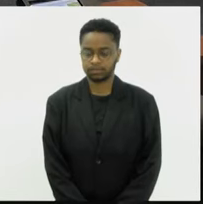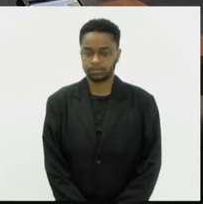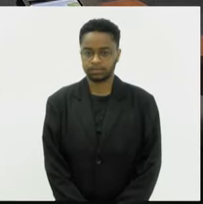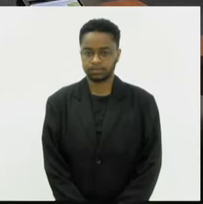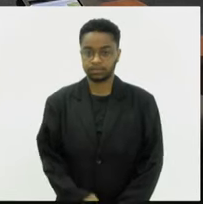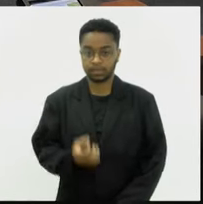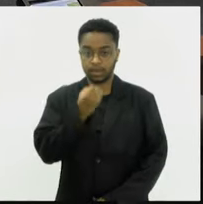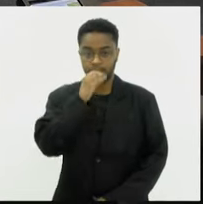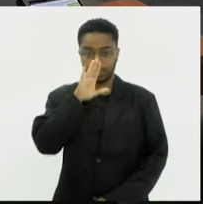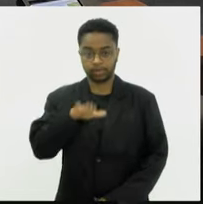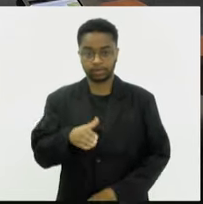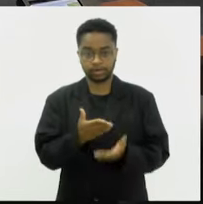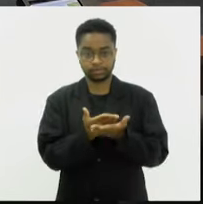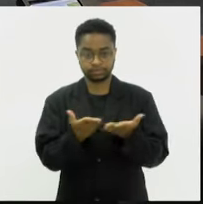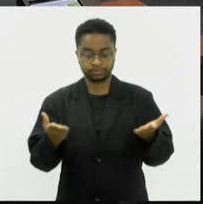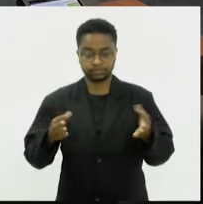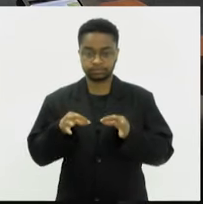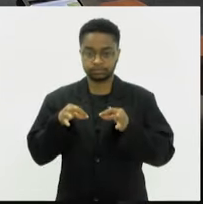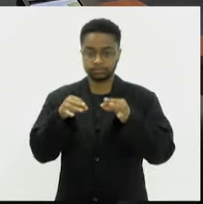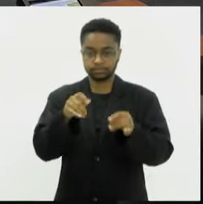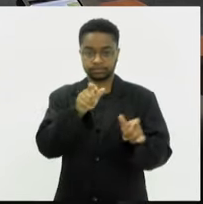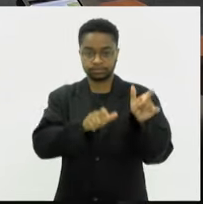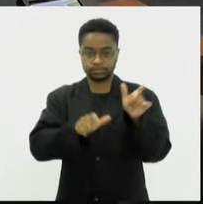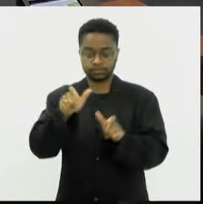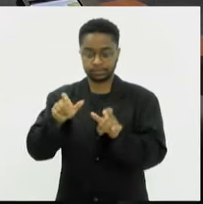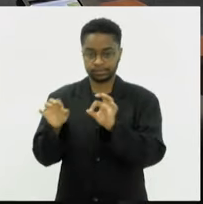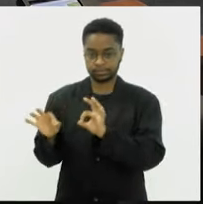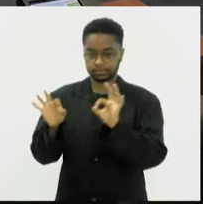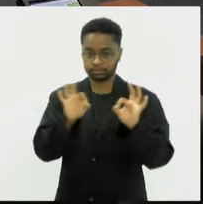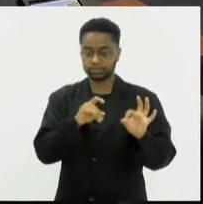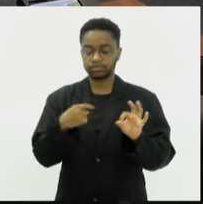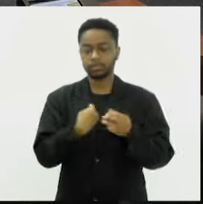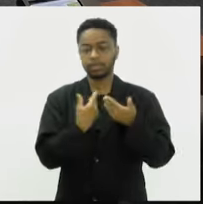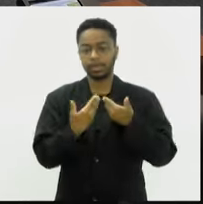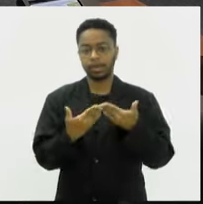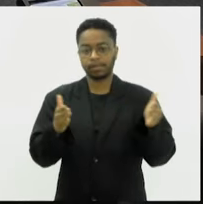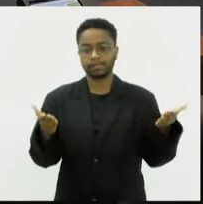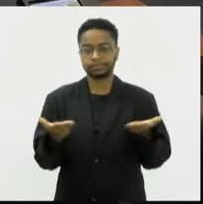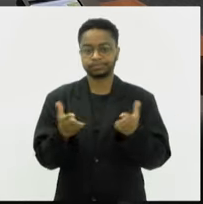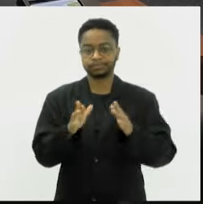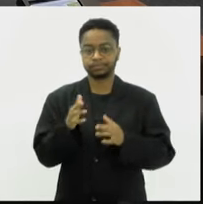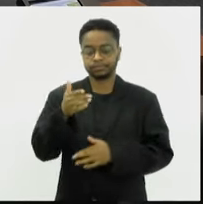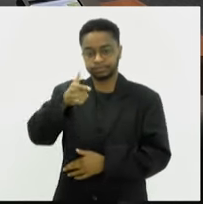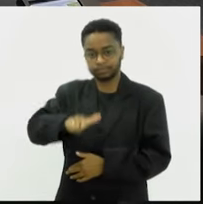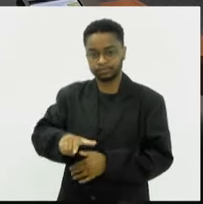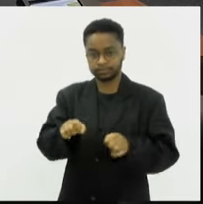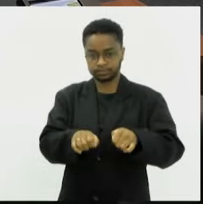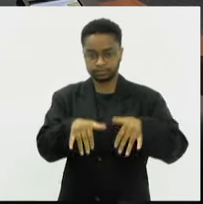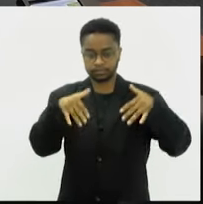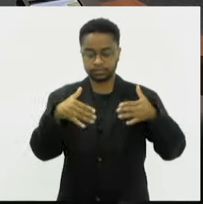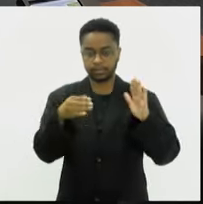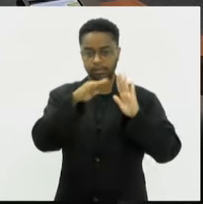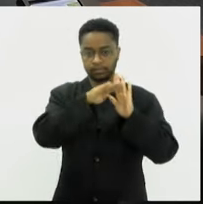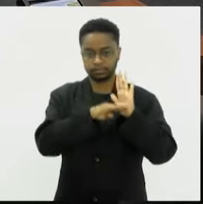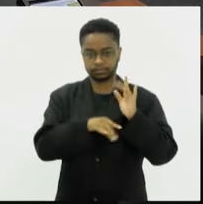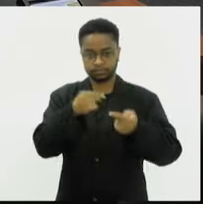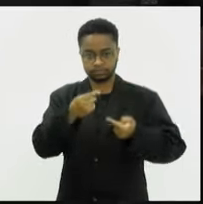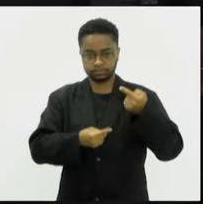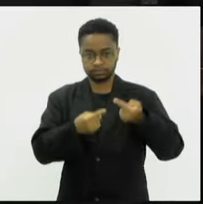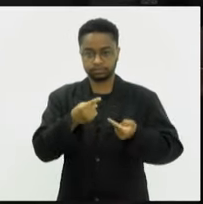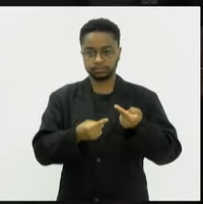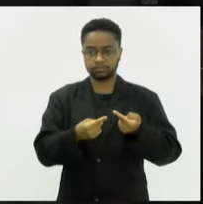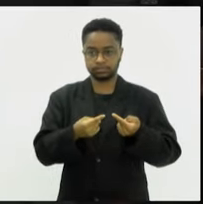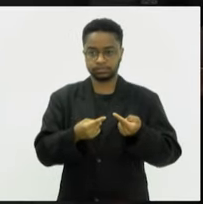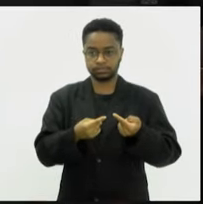Boa tarde a todos e todas. Está reaberta a sessão. Passa-se a ordem do dia.